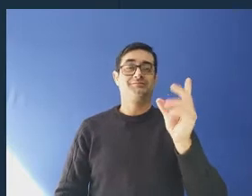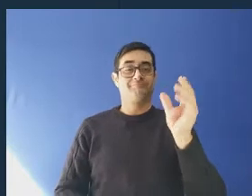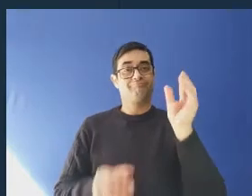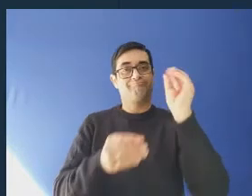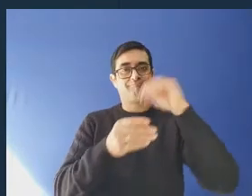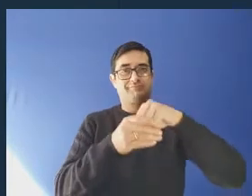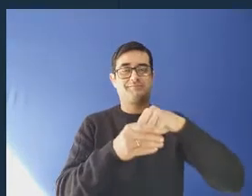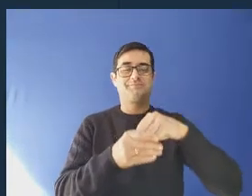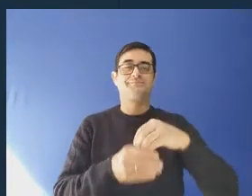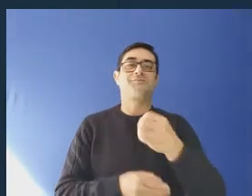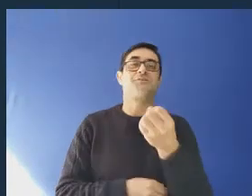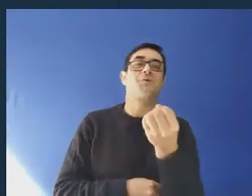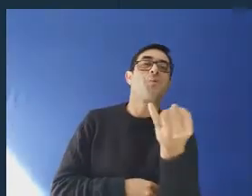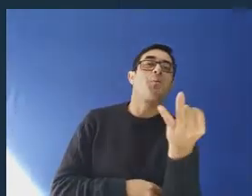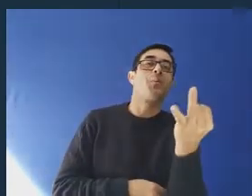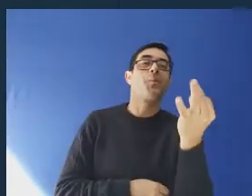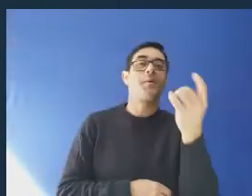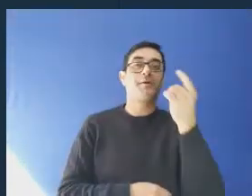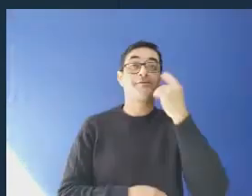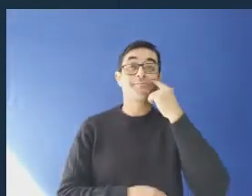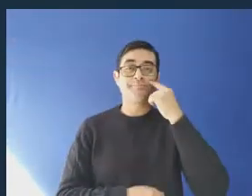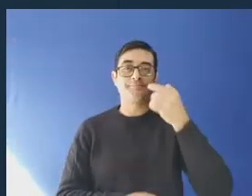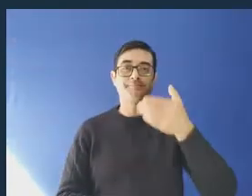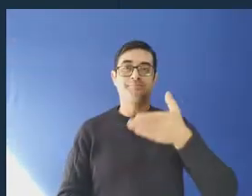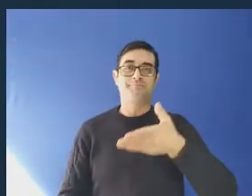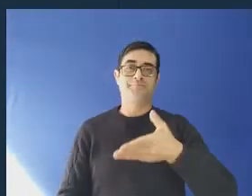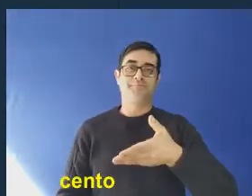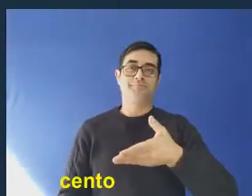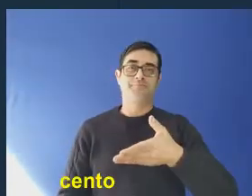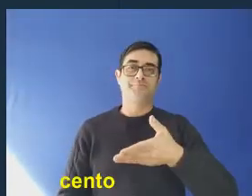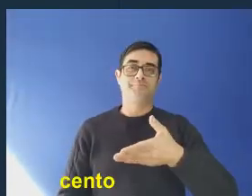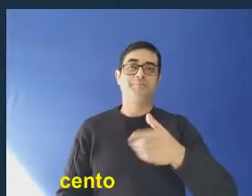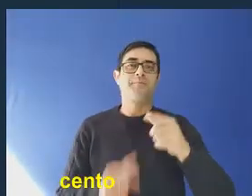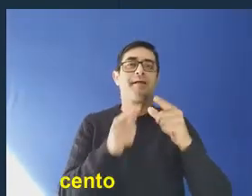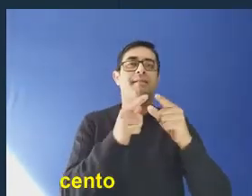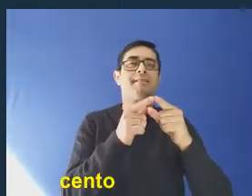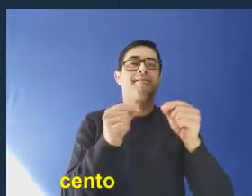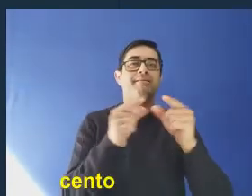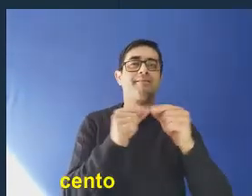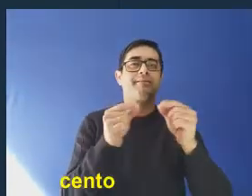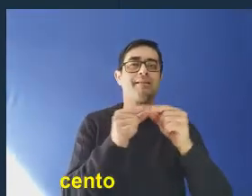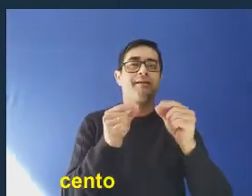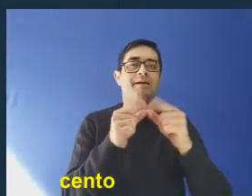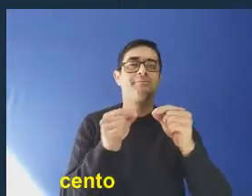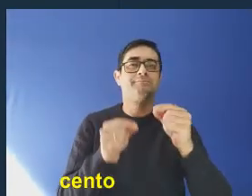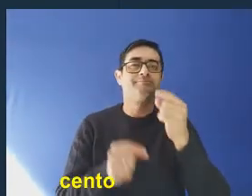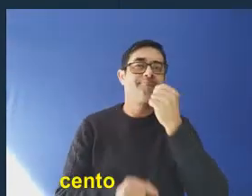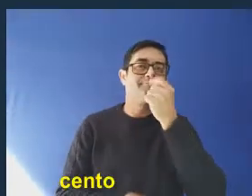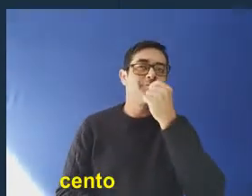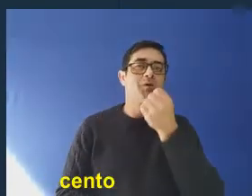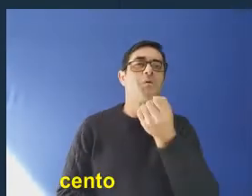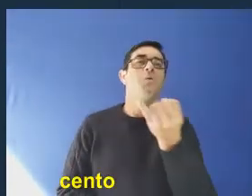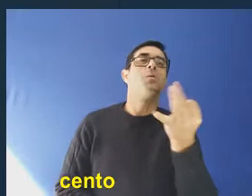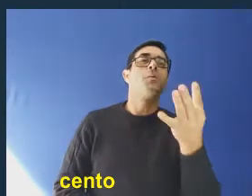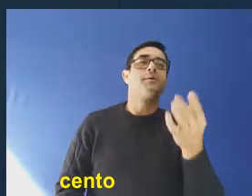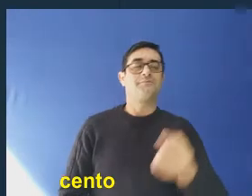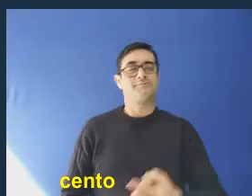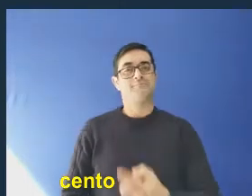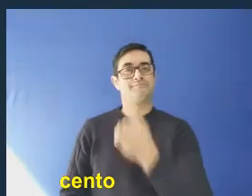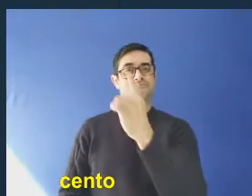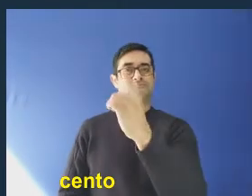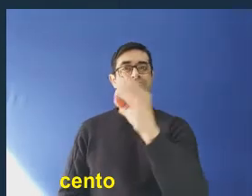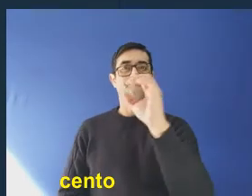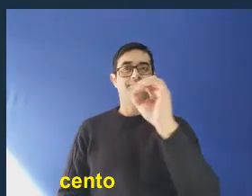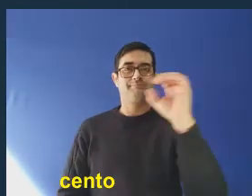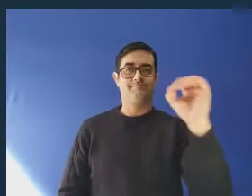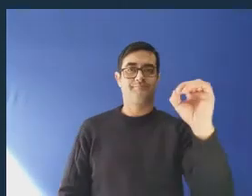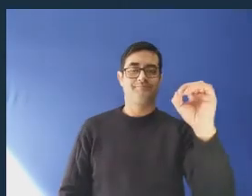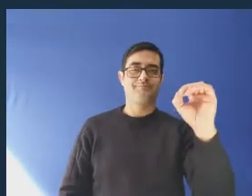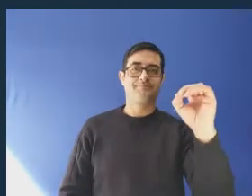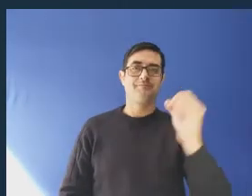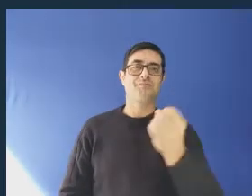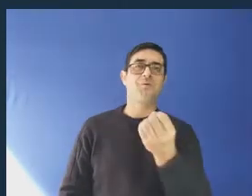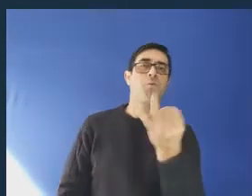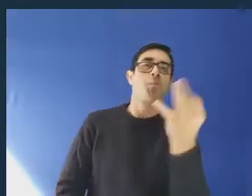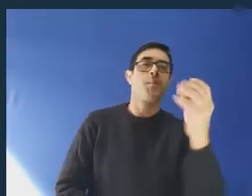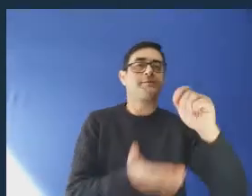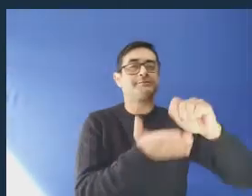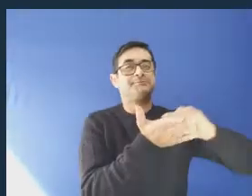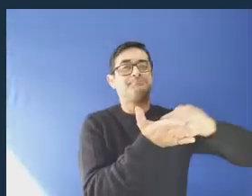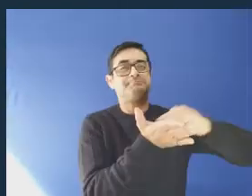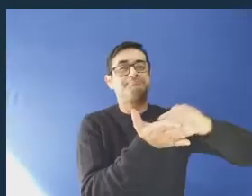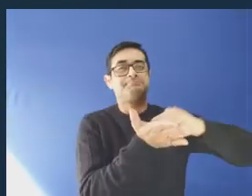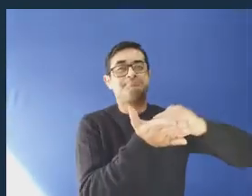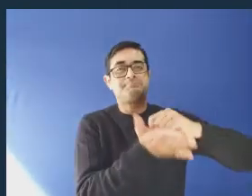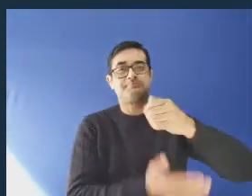é a quantidade de ovos em uma dúzia. Qual é a quantidade de lápis em um cento de lápis? São 100